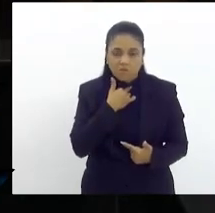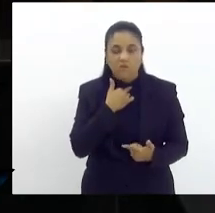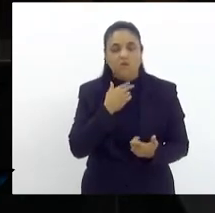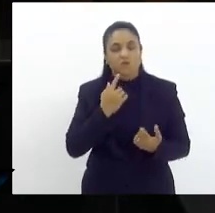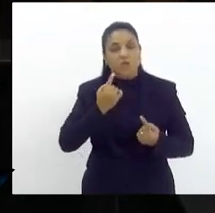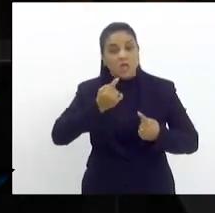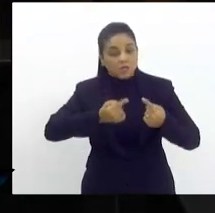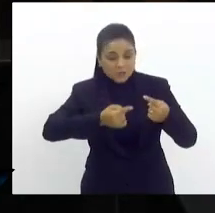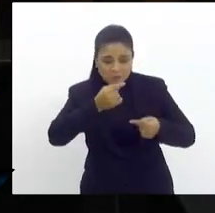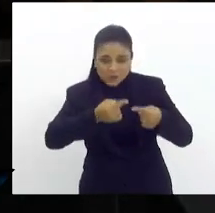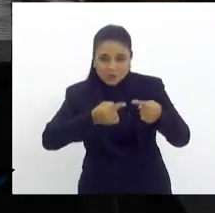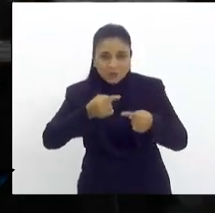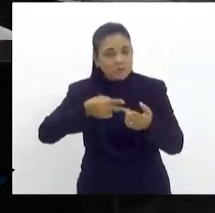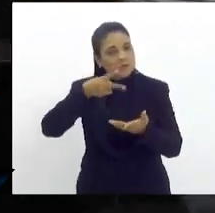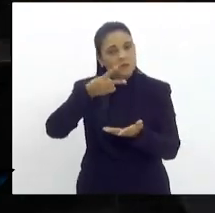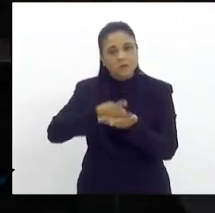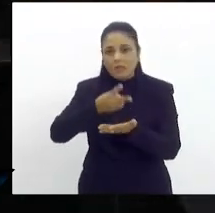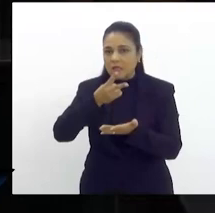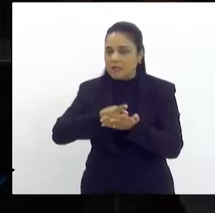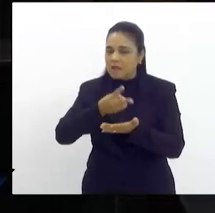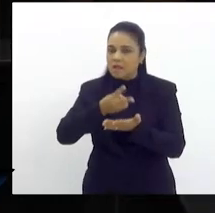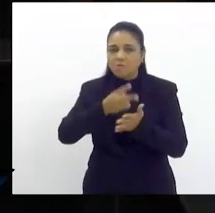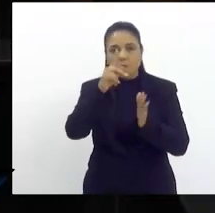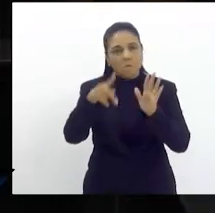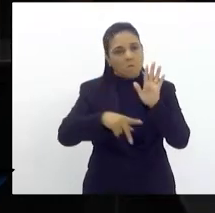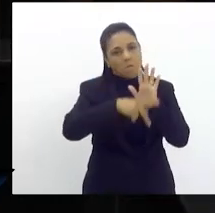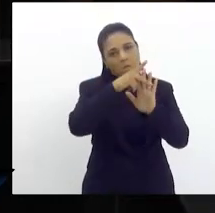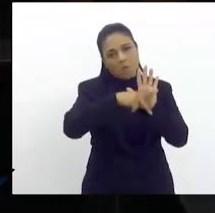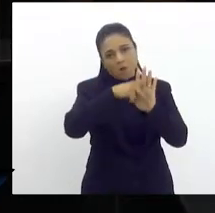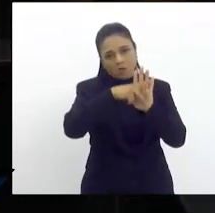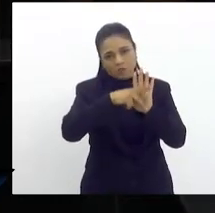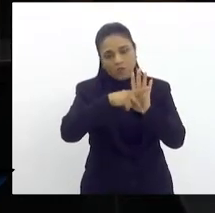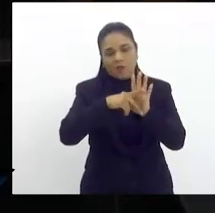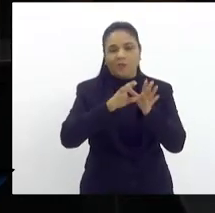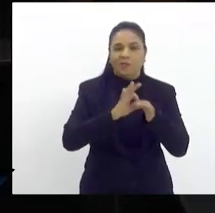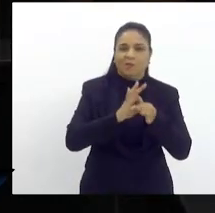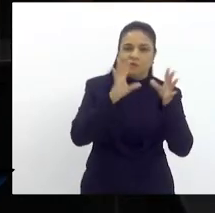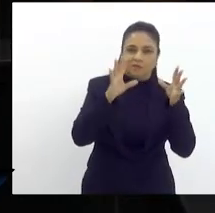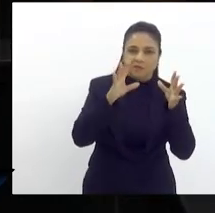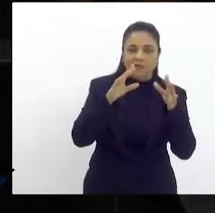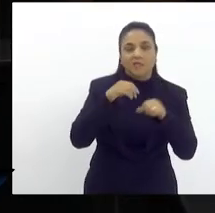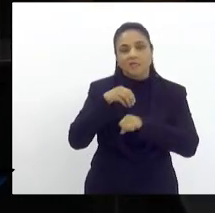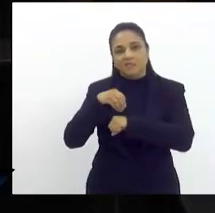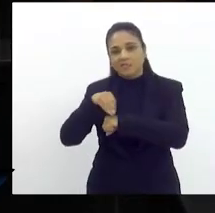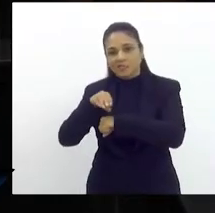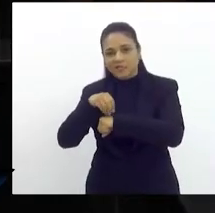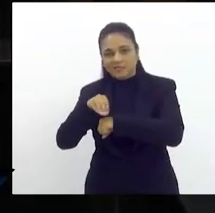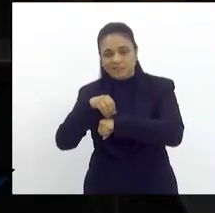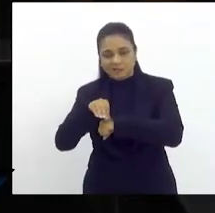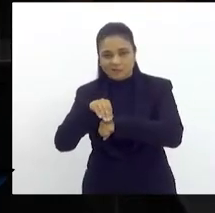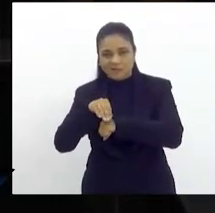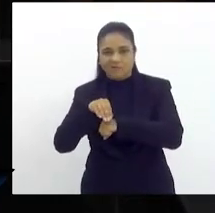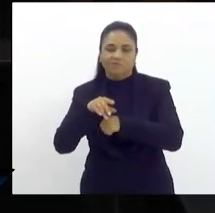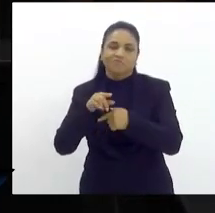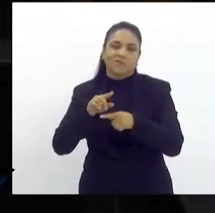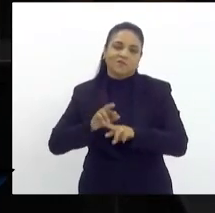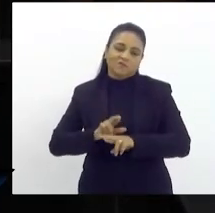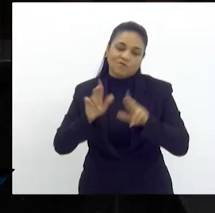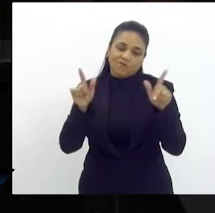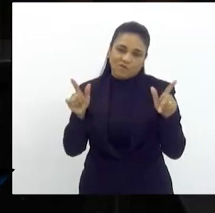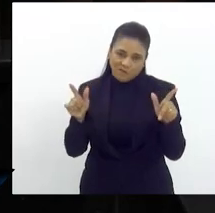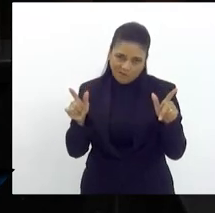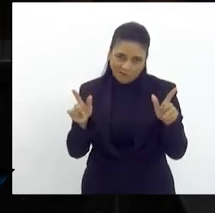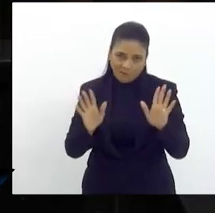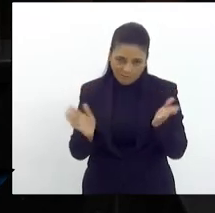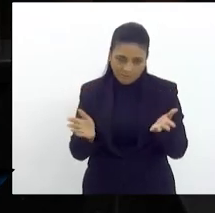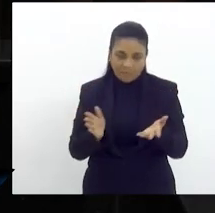que tem entre projeto autorizativo indicação Legislativa mas senhor presidente